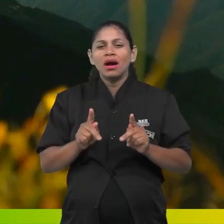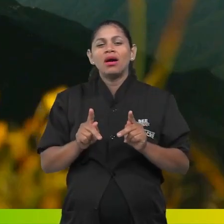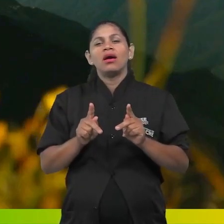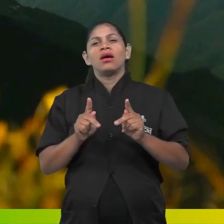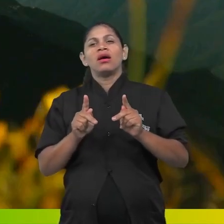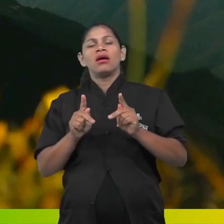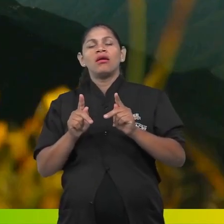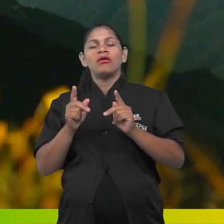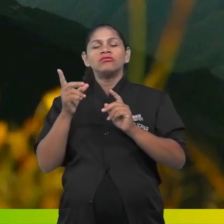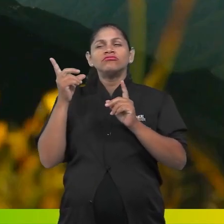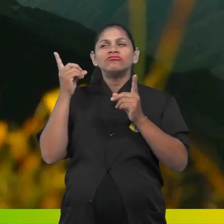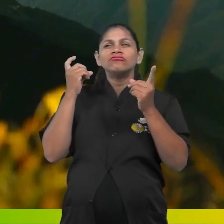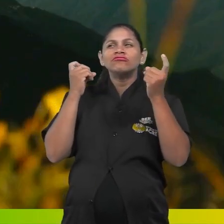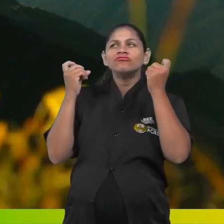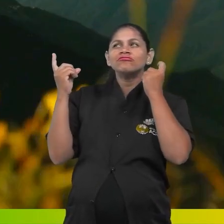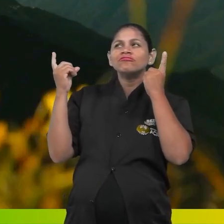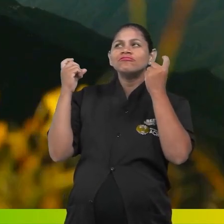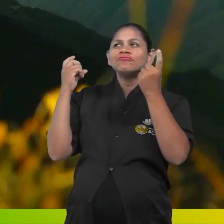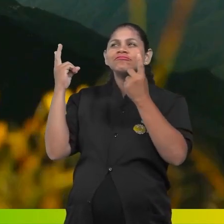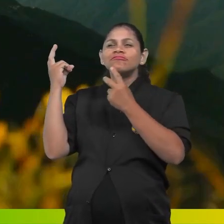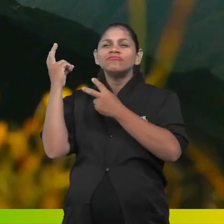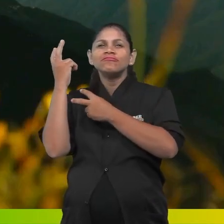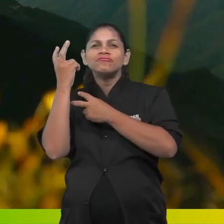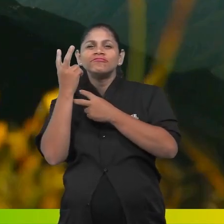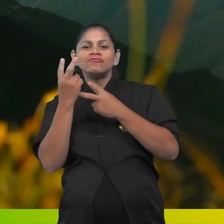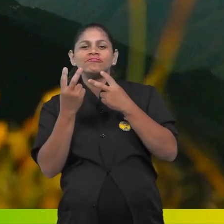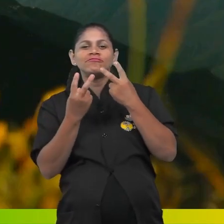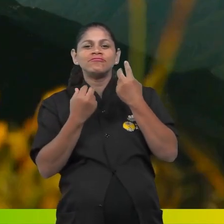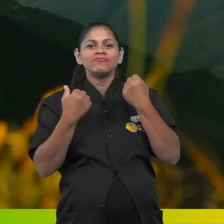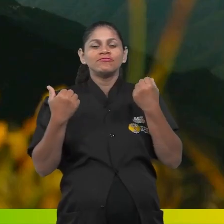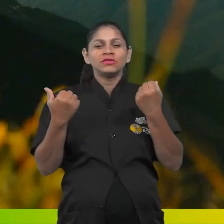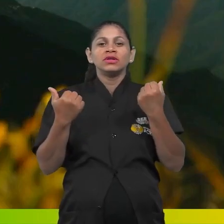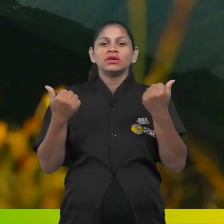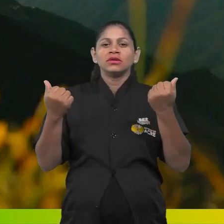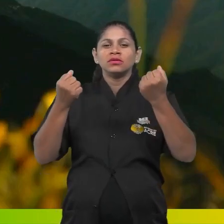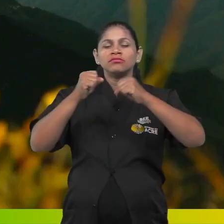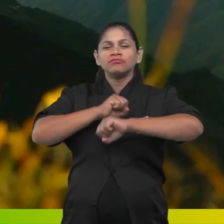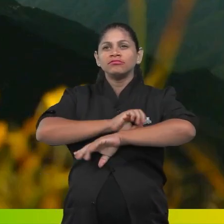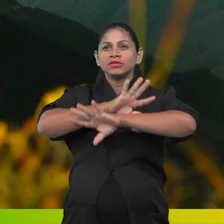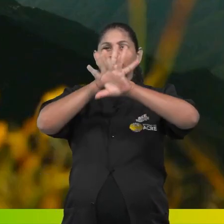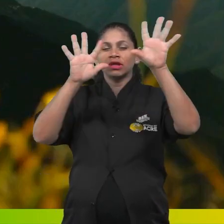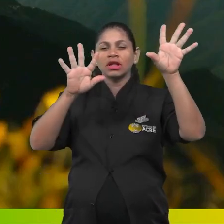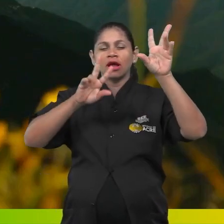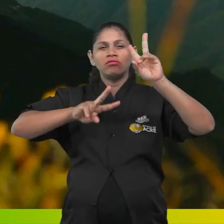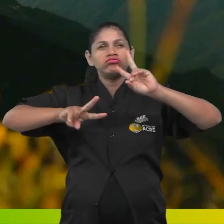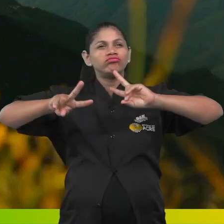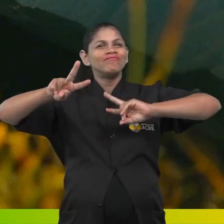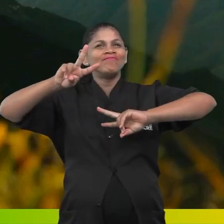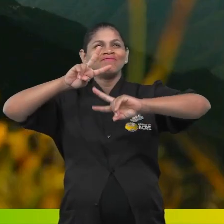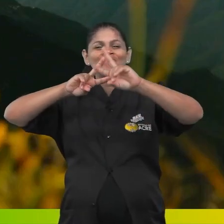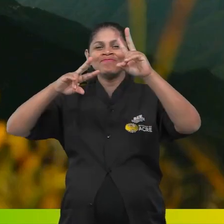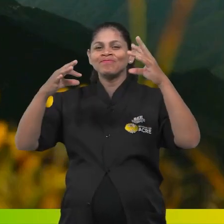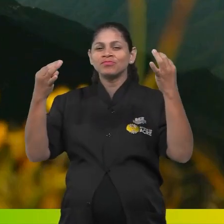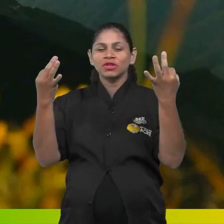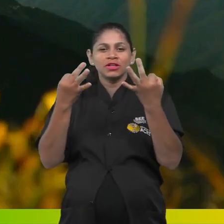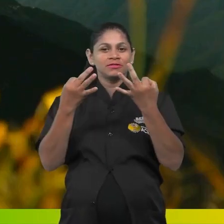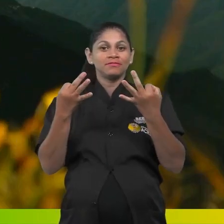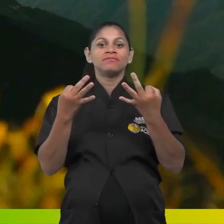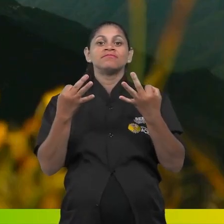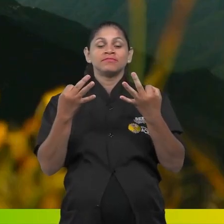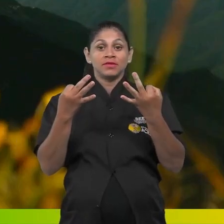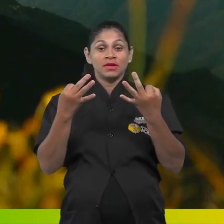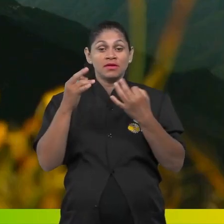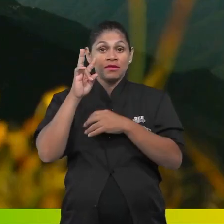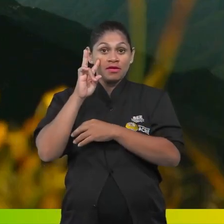sons maravilhosos, que nos embelezam, né, a nossa visão. Vamos dar uma olhadinha